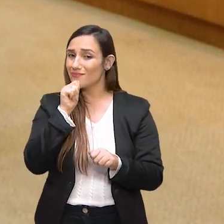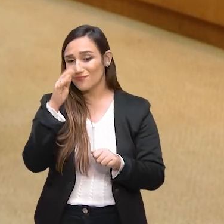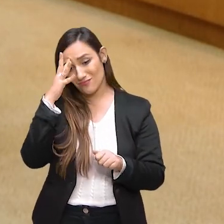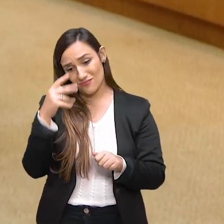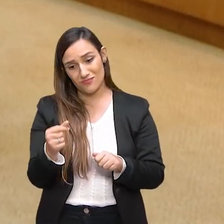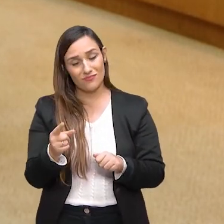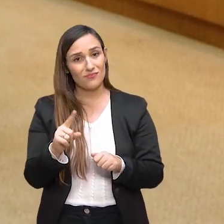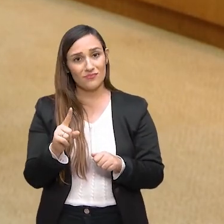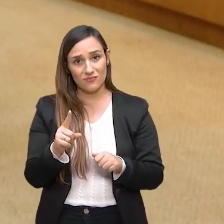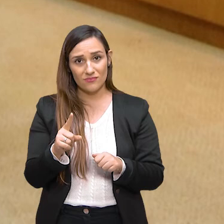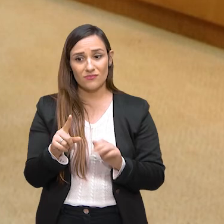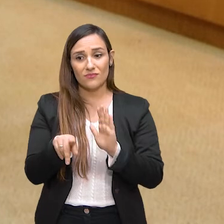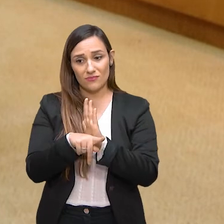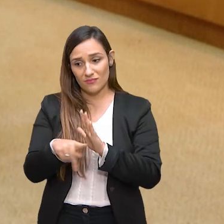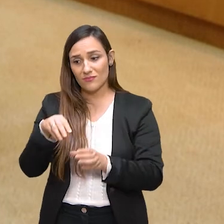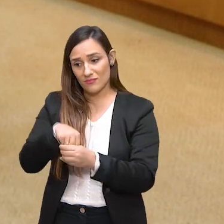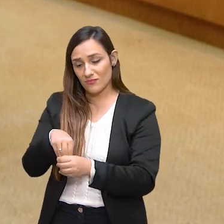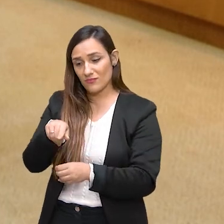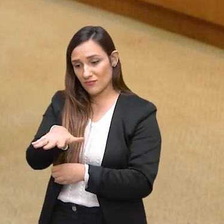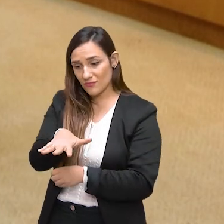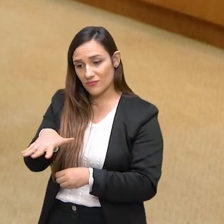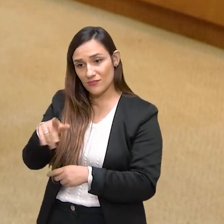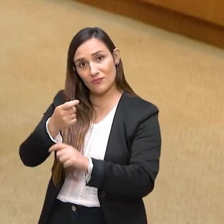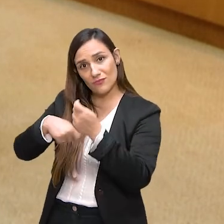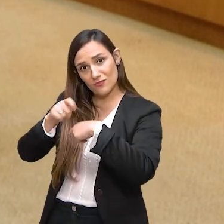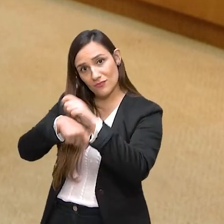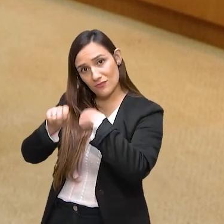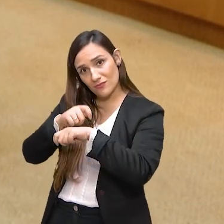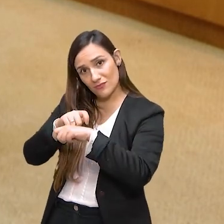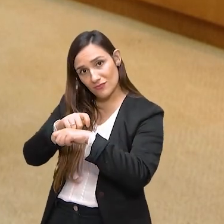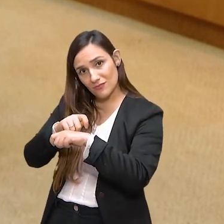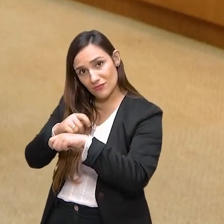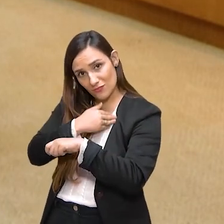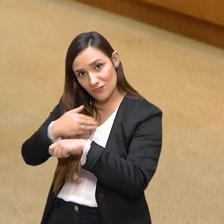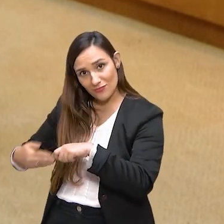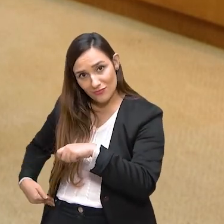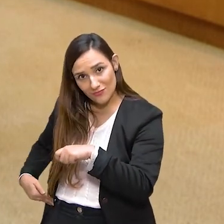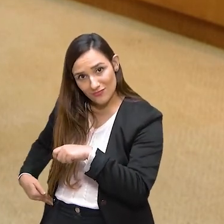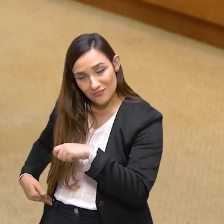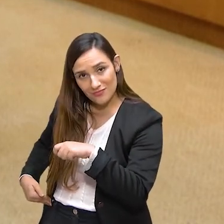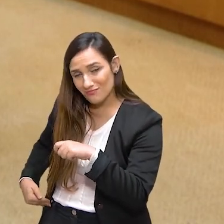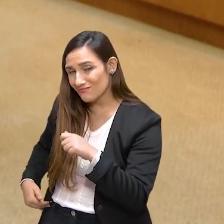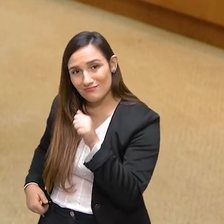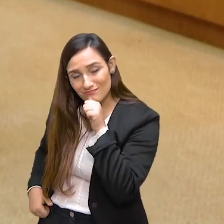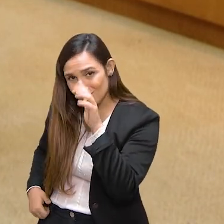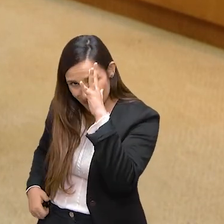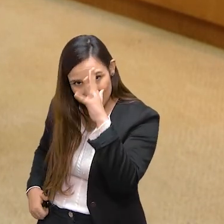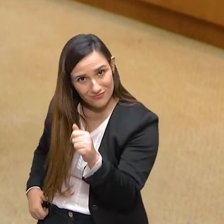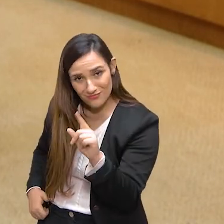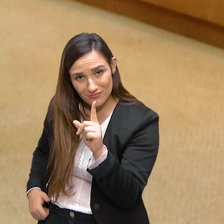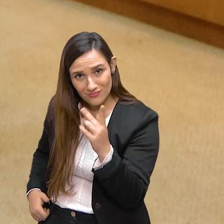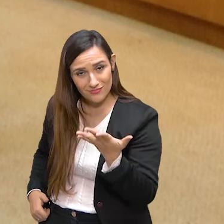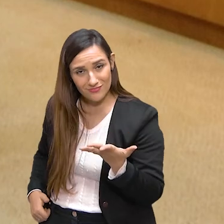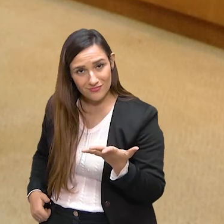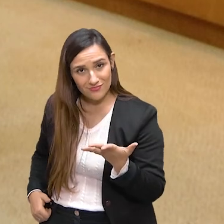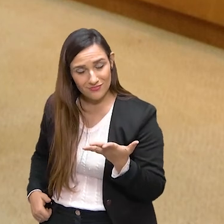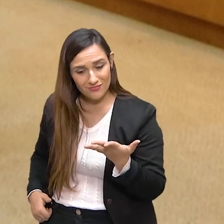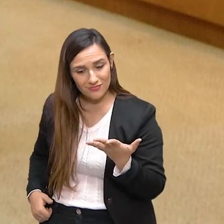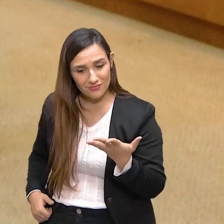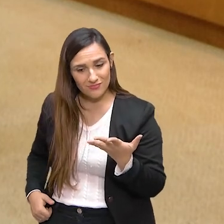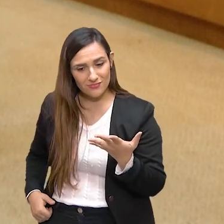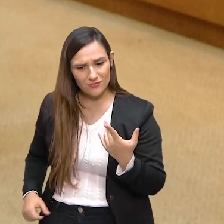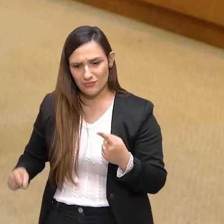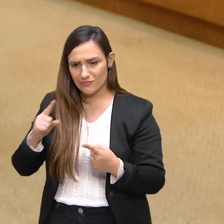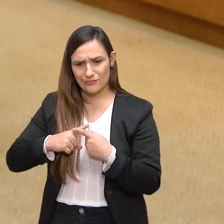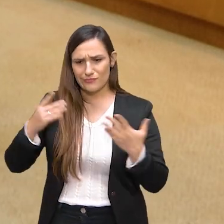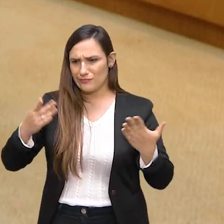bem resolvida no âmbito administrativo, pelo Conselho Nacional de Justiça e pelos tribunais, porque praticamente